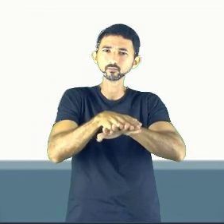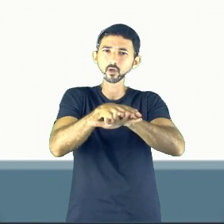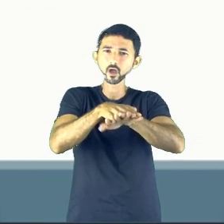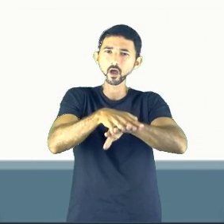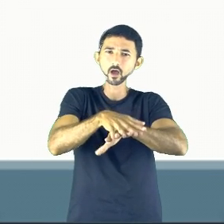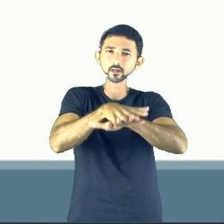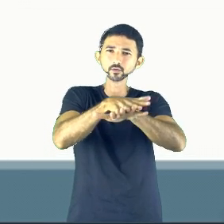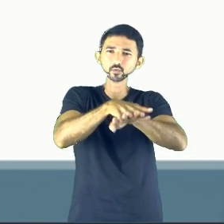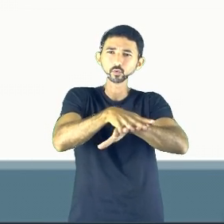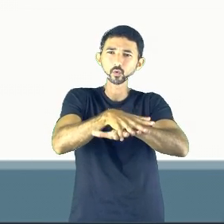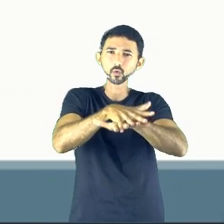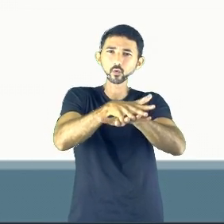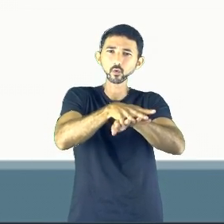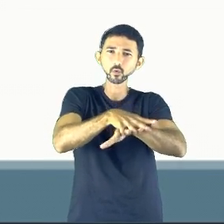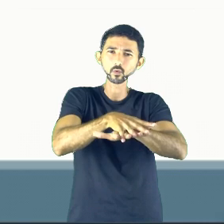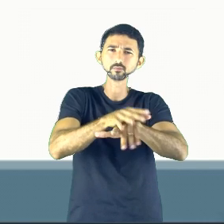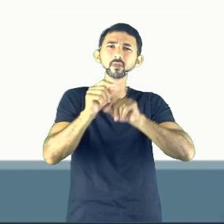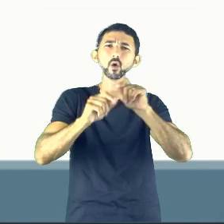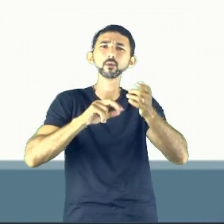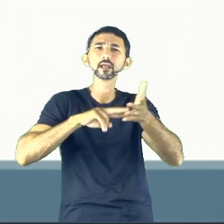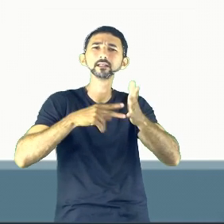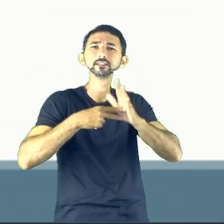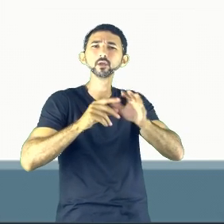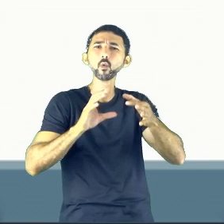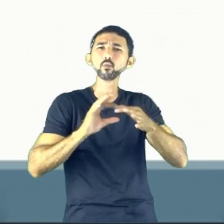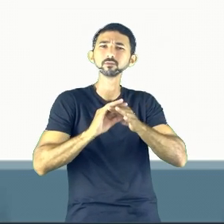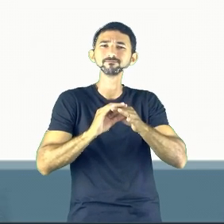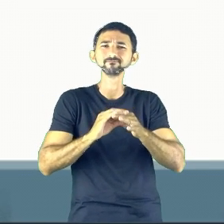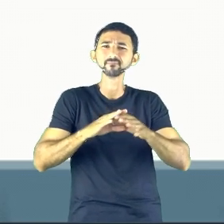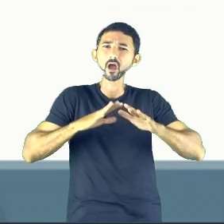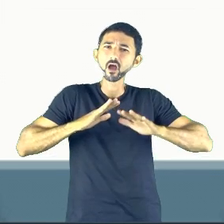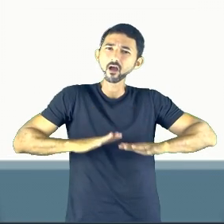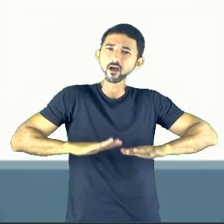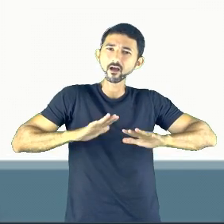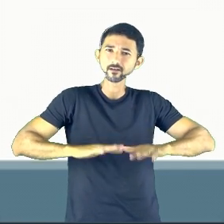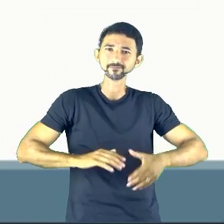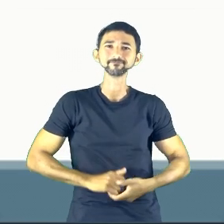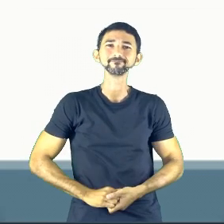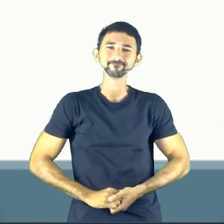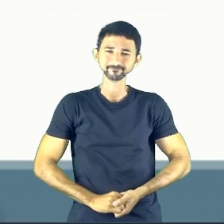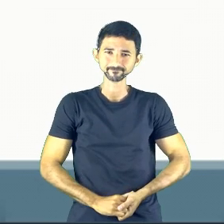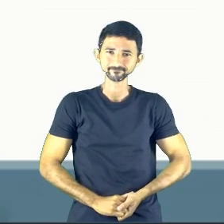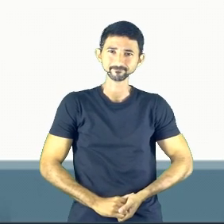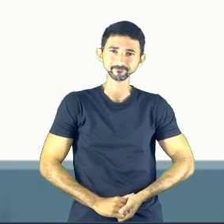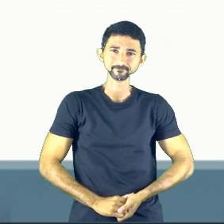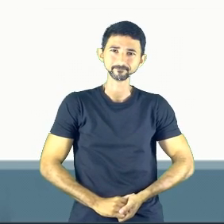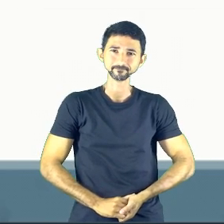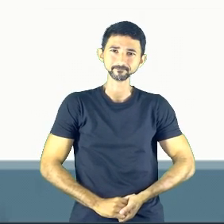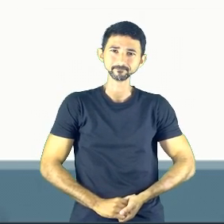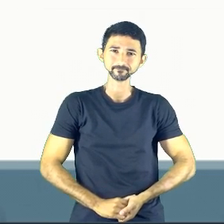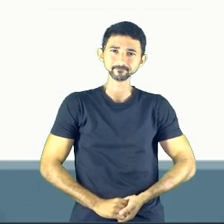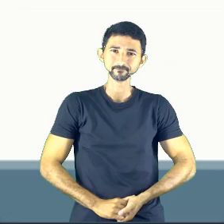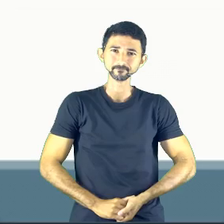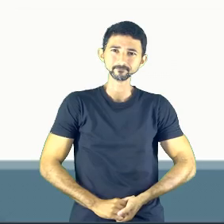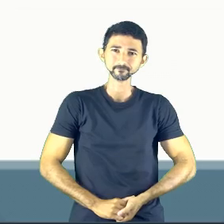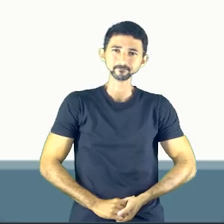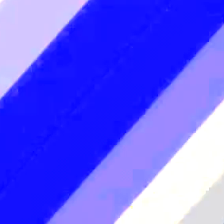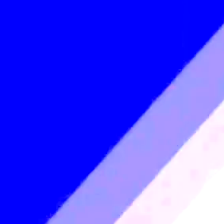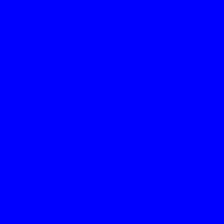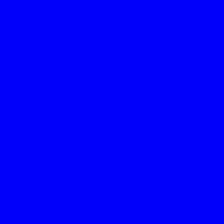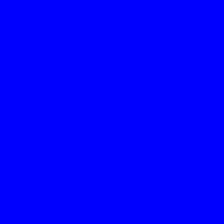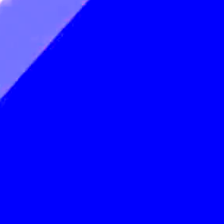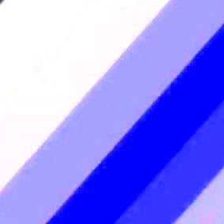outros também, a tartaruga que está vinculada, está ligada à lentidão. Beleza, agora volta aqui comigo,